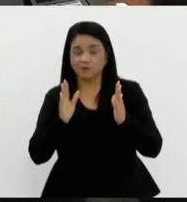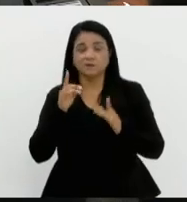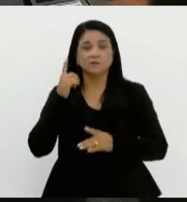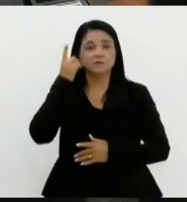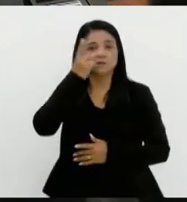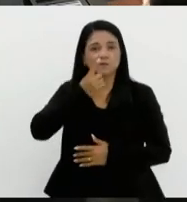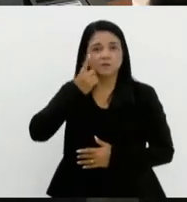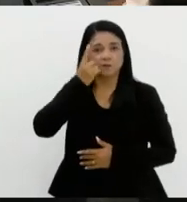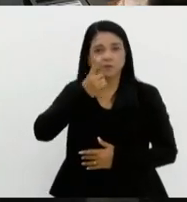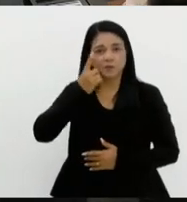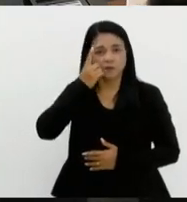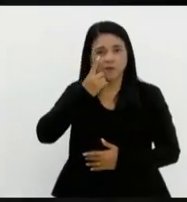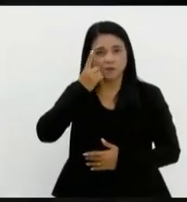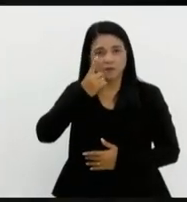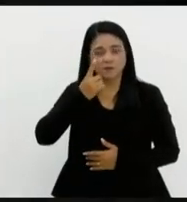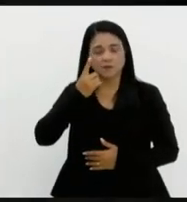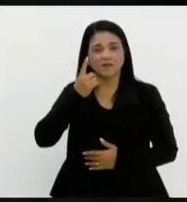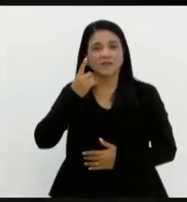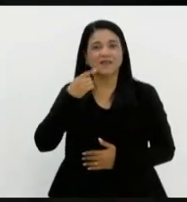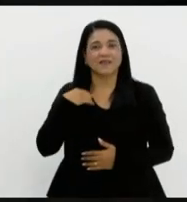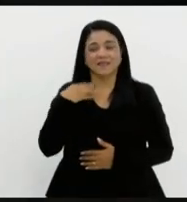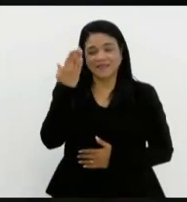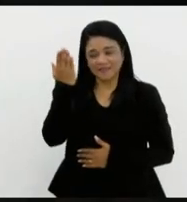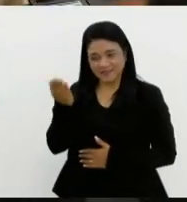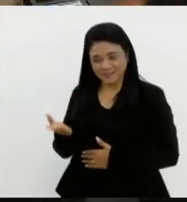deputada, a dama de rosa, Tia Ju.